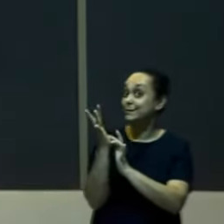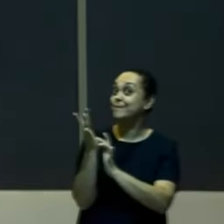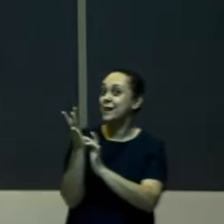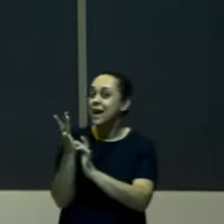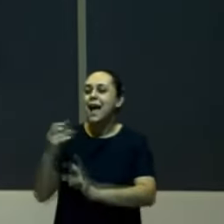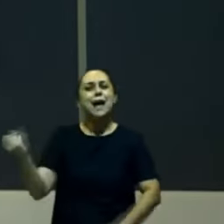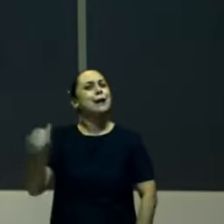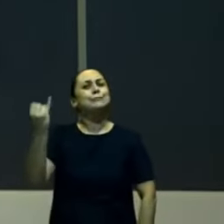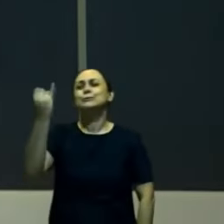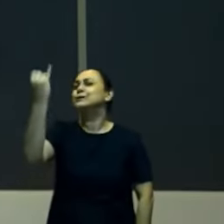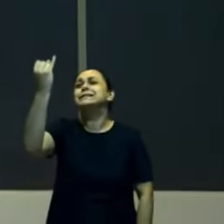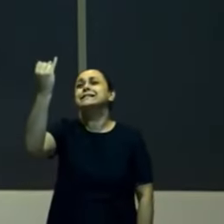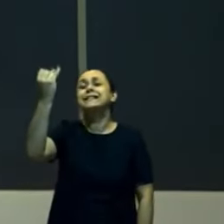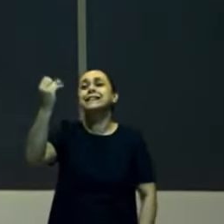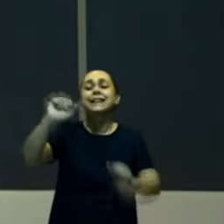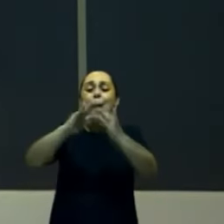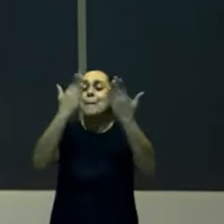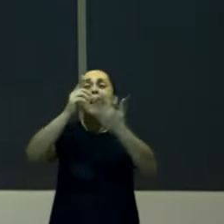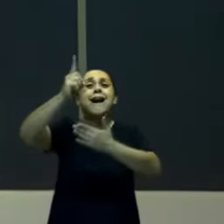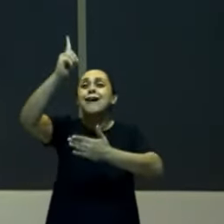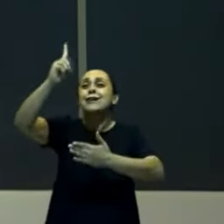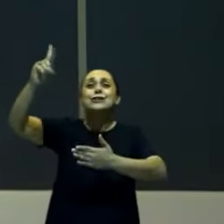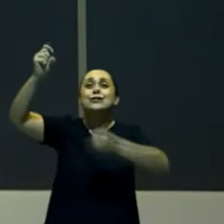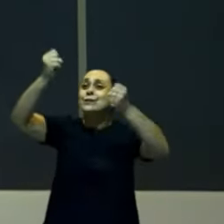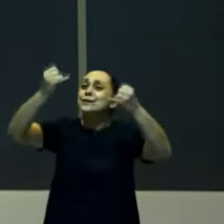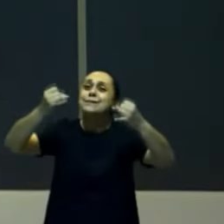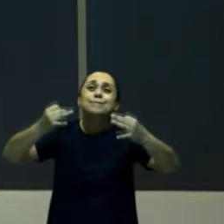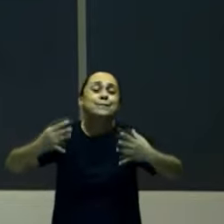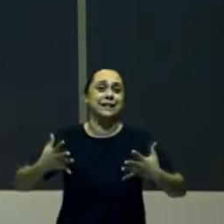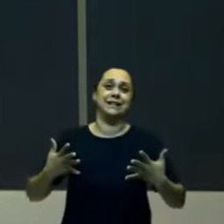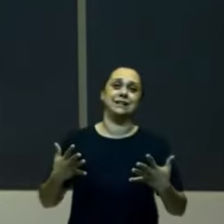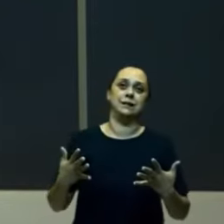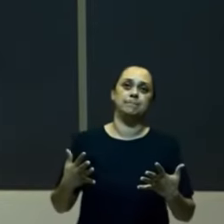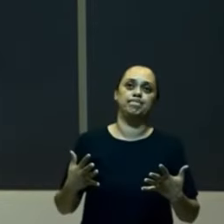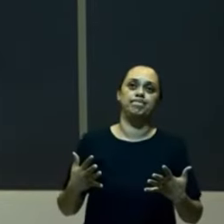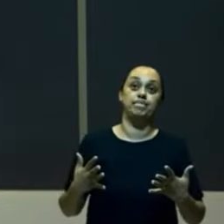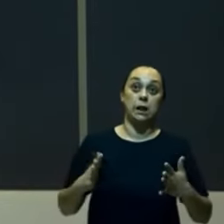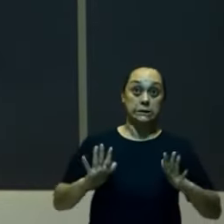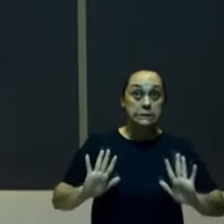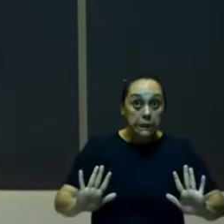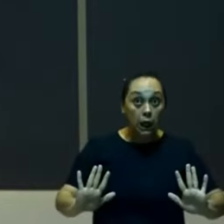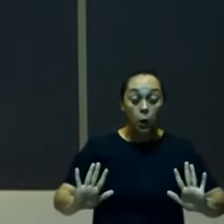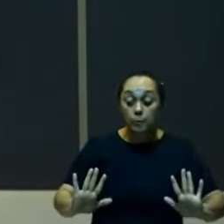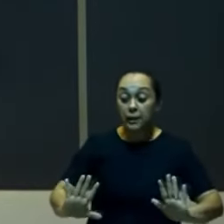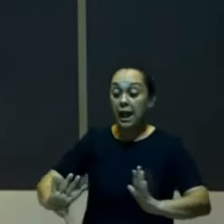tinha essa igreja com esses irmãos, os filipenses. E essa igreja me chama a